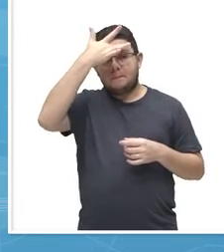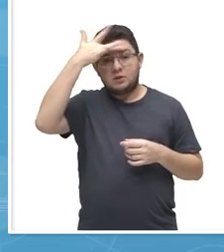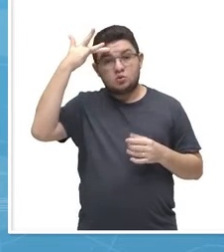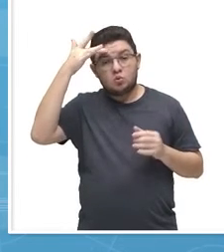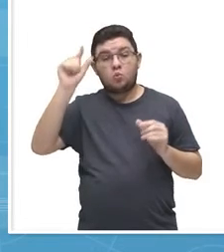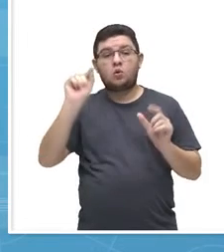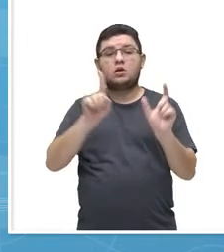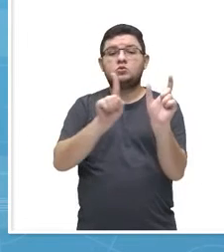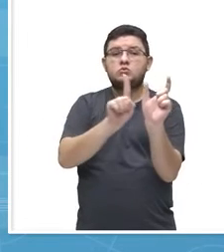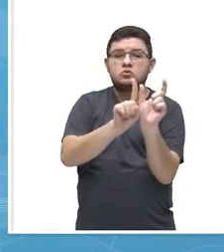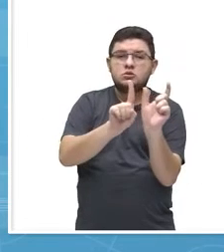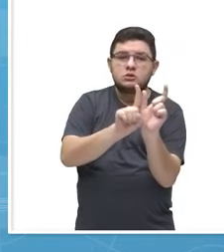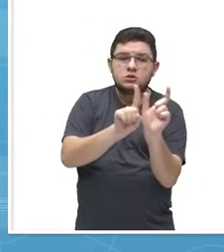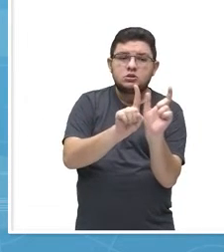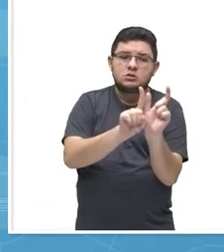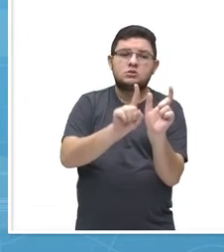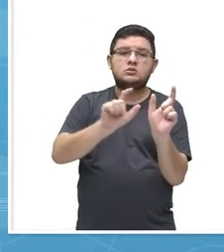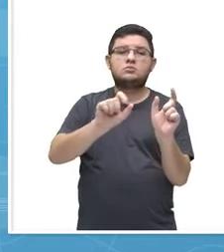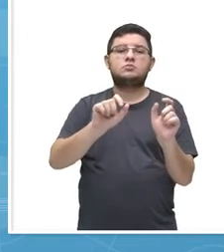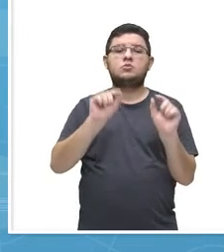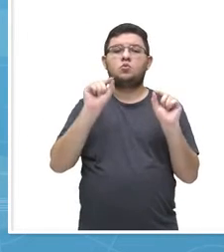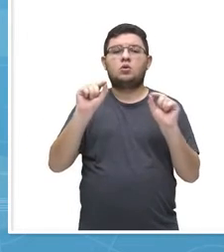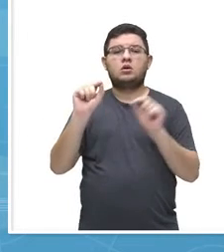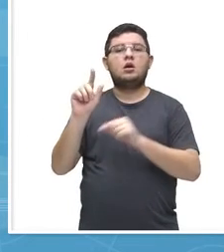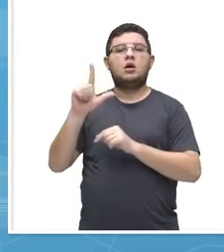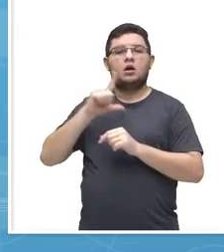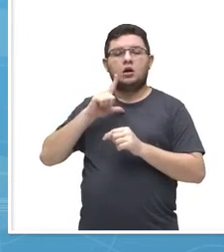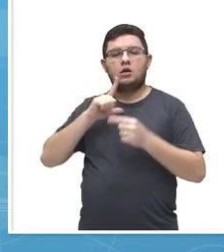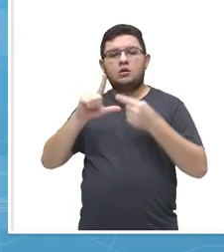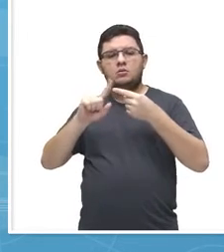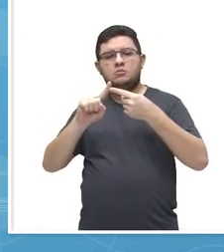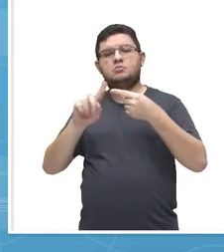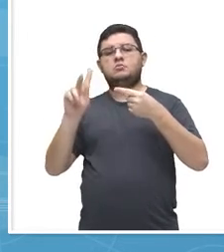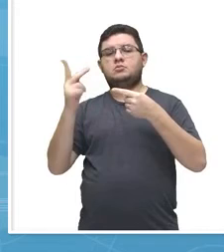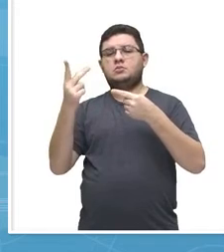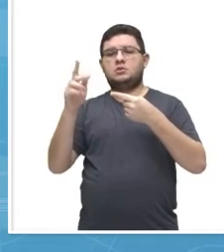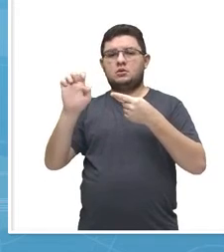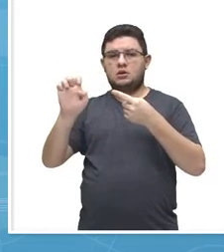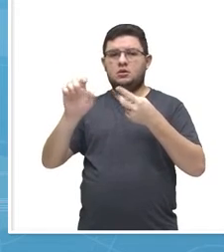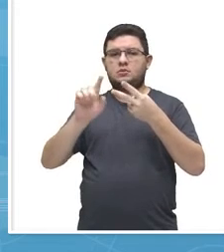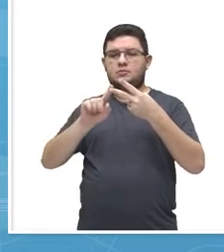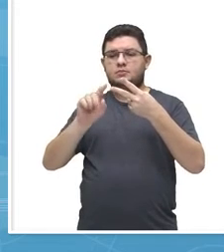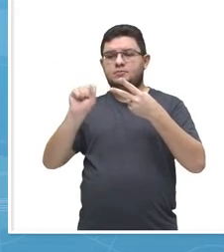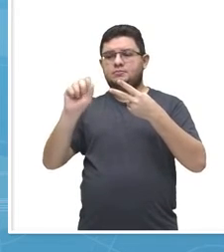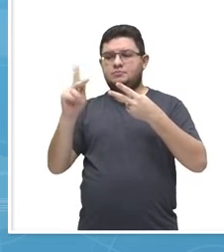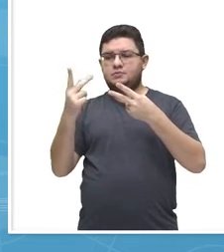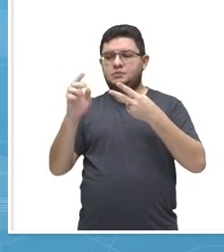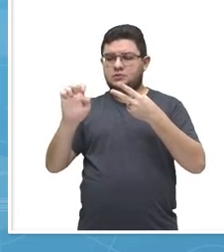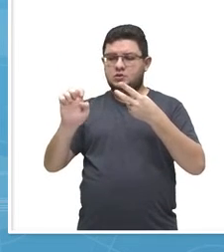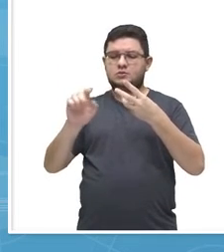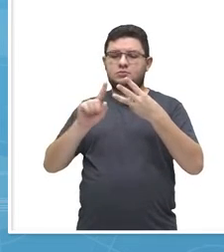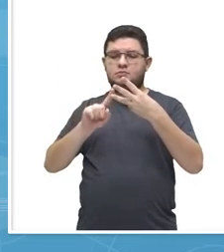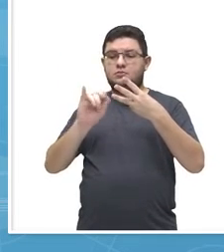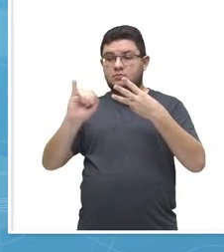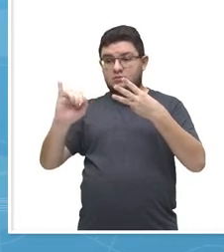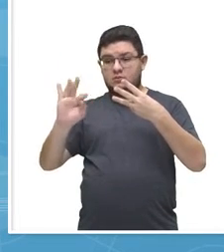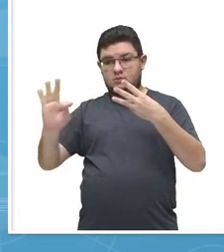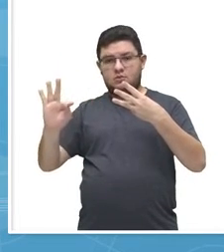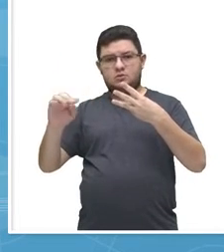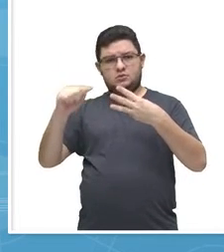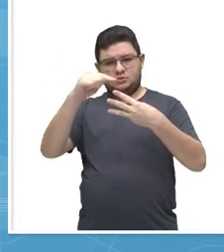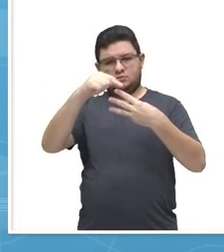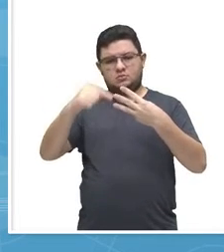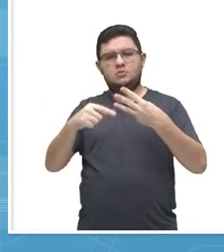terceira pessoa? He, she, it, tá? Esses são os pronomes da